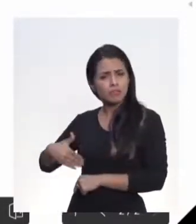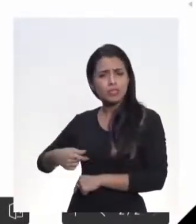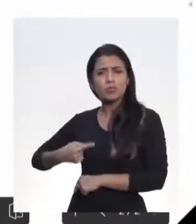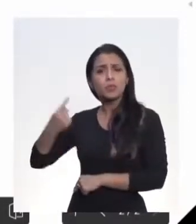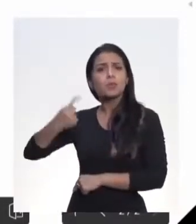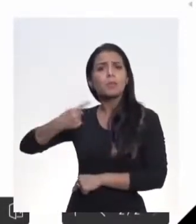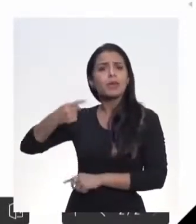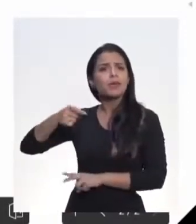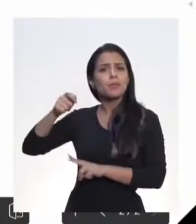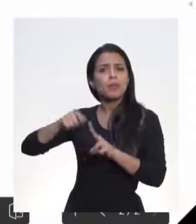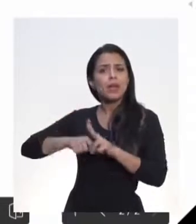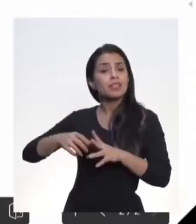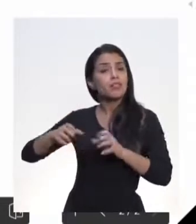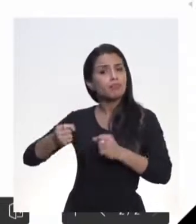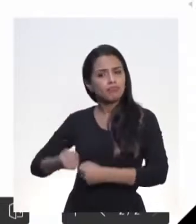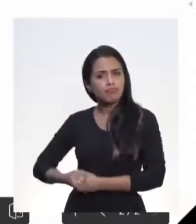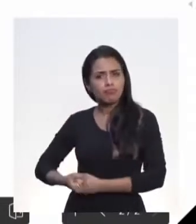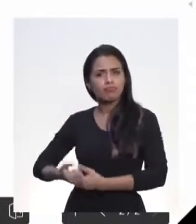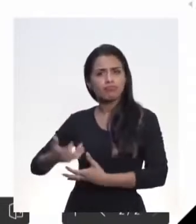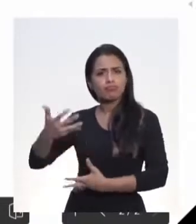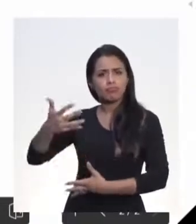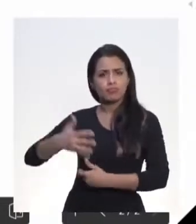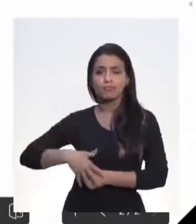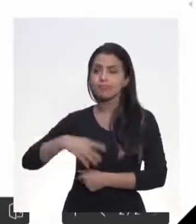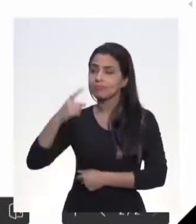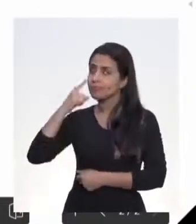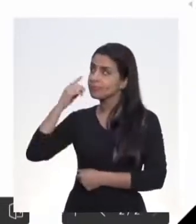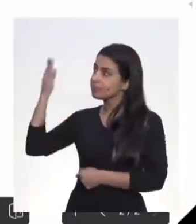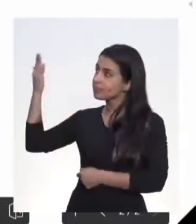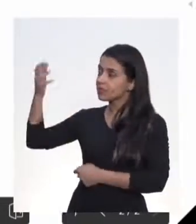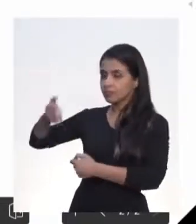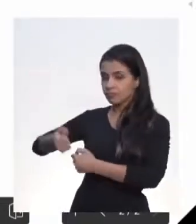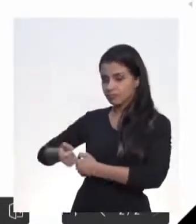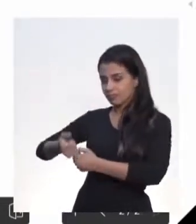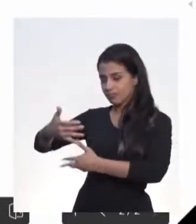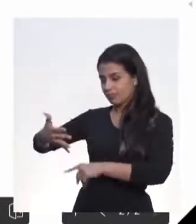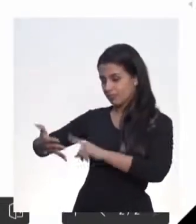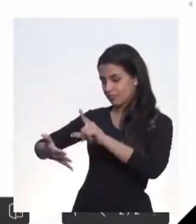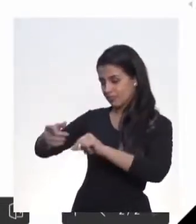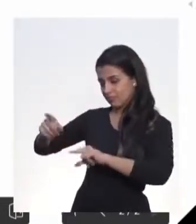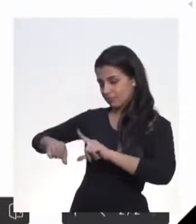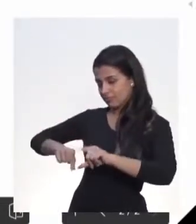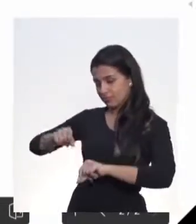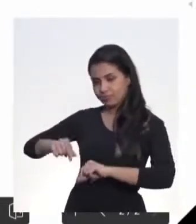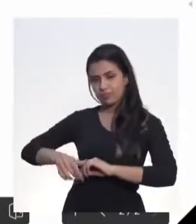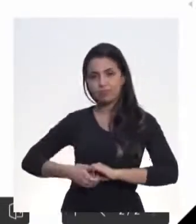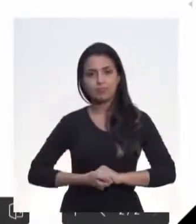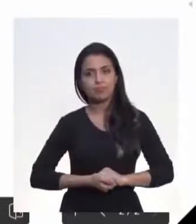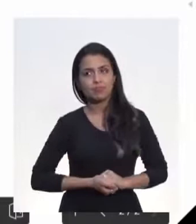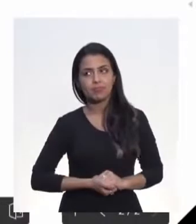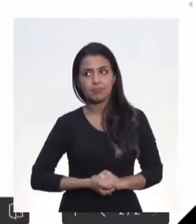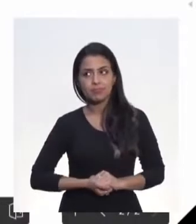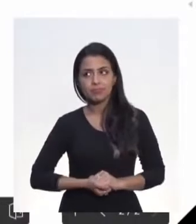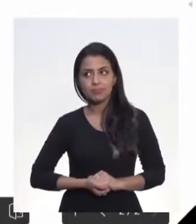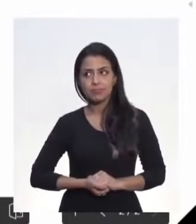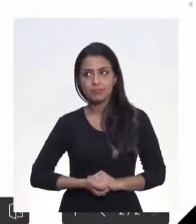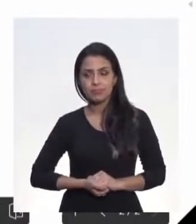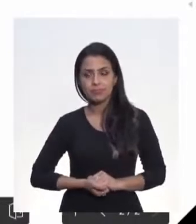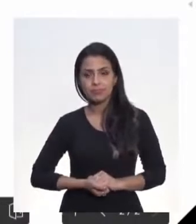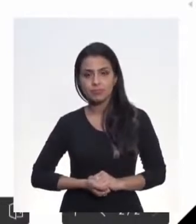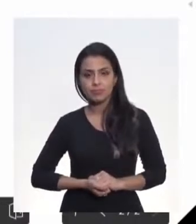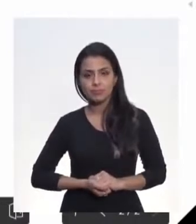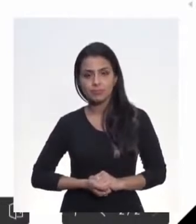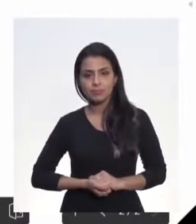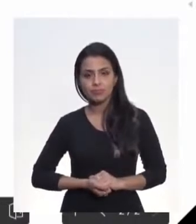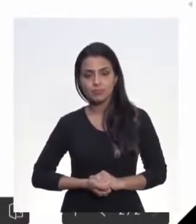gente. Sua resposta foi selecionada no chat. Mas aí eles deram vários sentidos, vários outros que ele colocou? sentidos. O que eles colocaram?